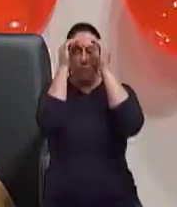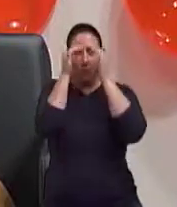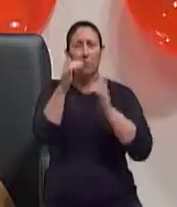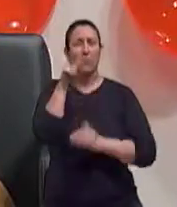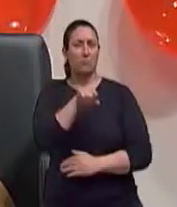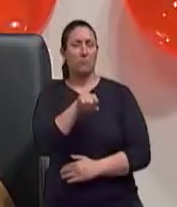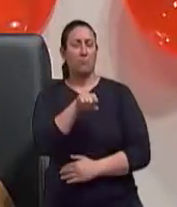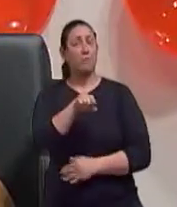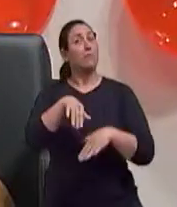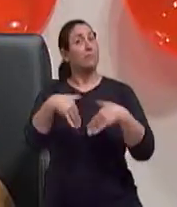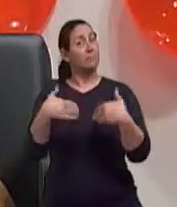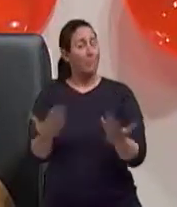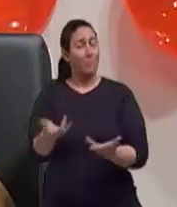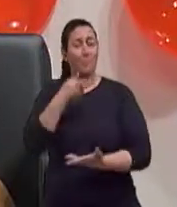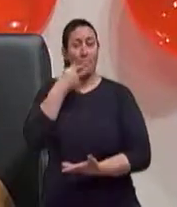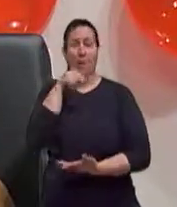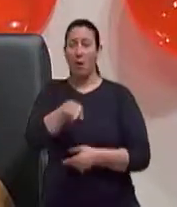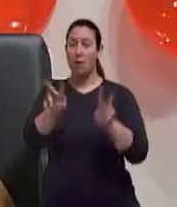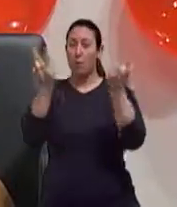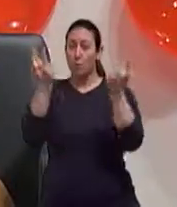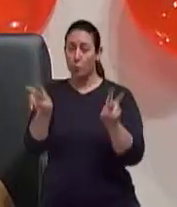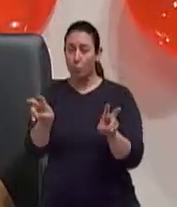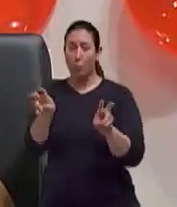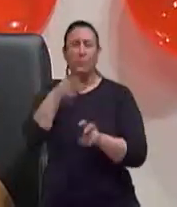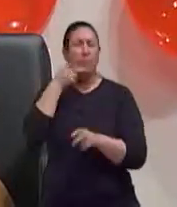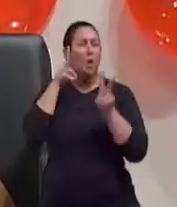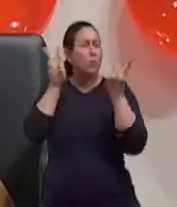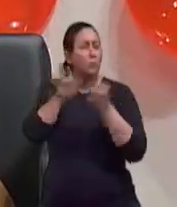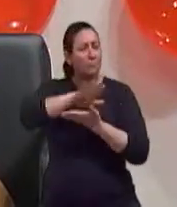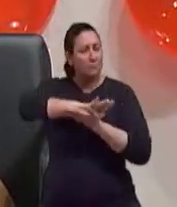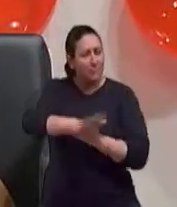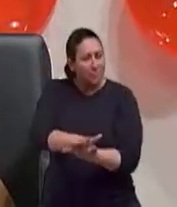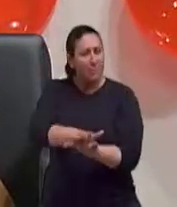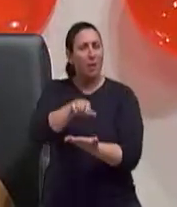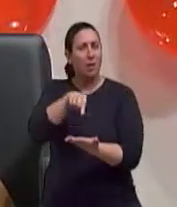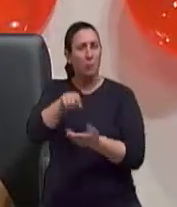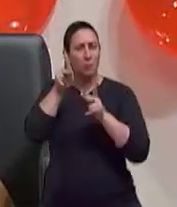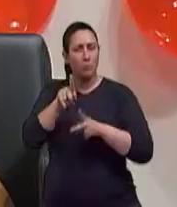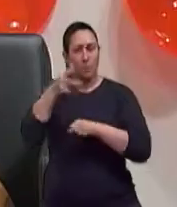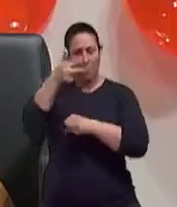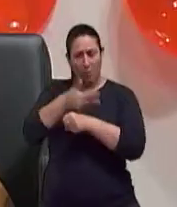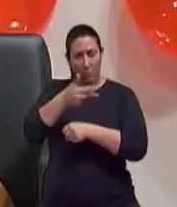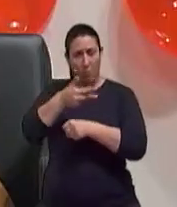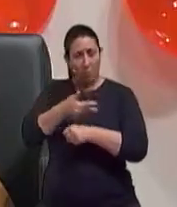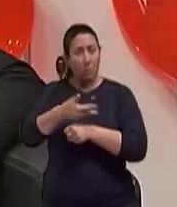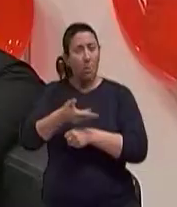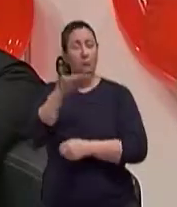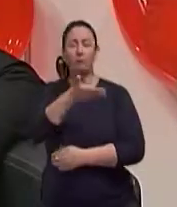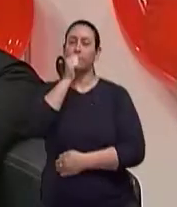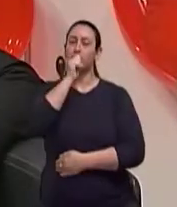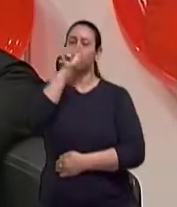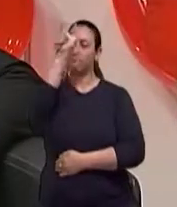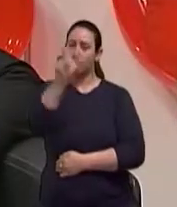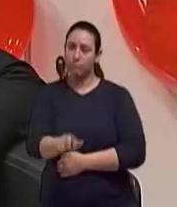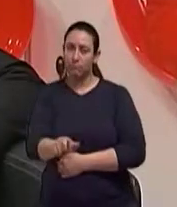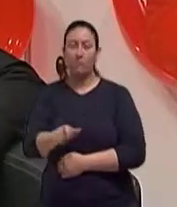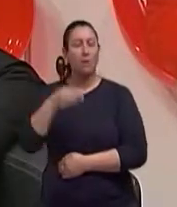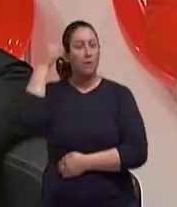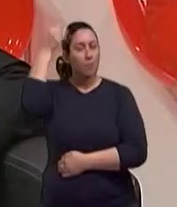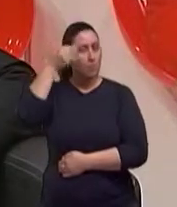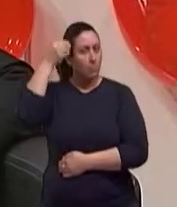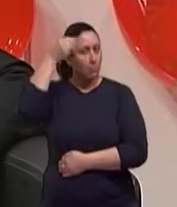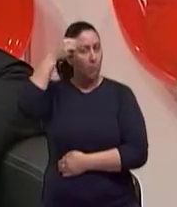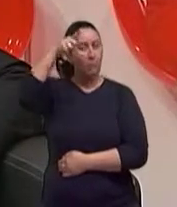este assunto tão importante sobre o preconceito com idoso que está conosco a PS icóloga Luciana Menezes